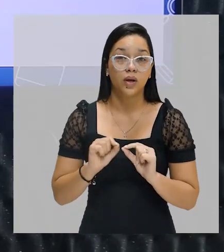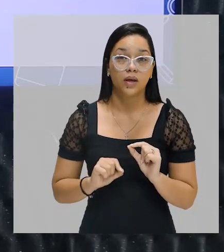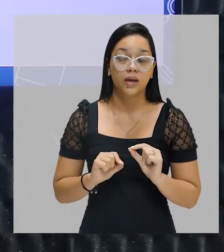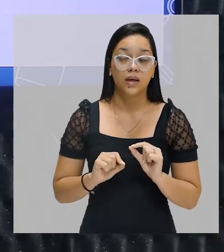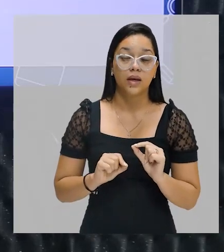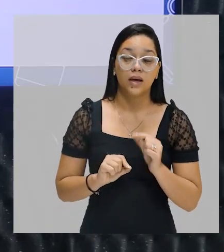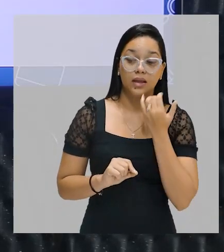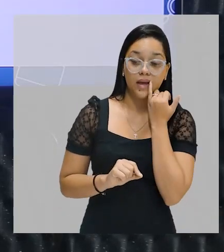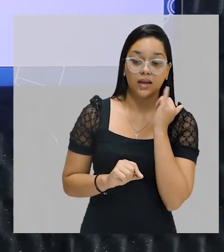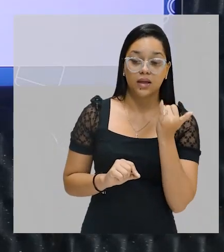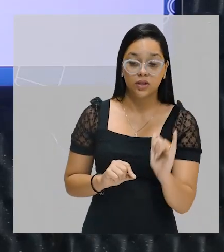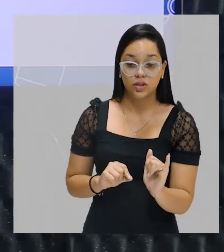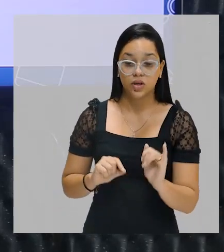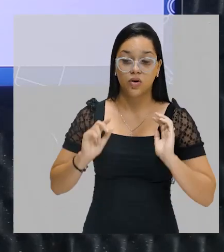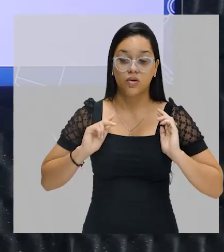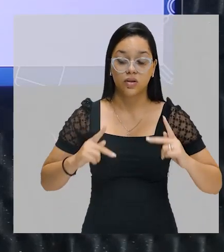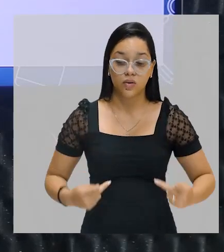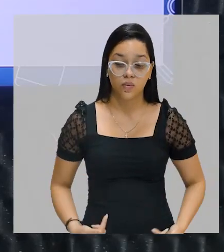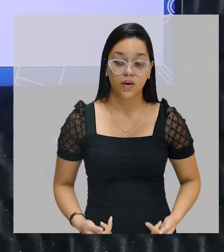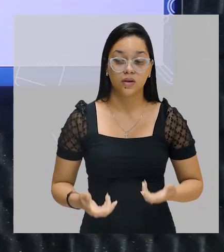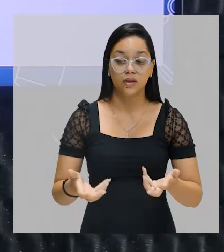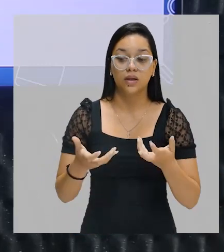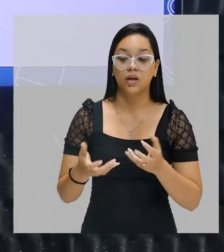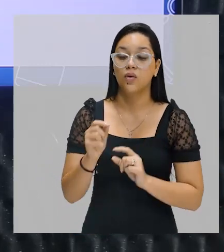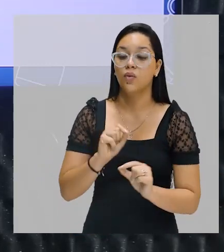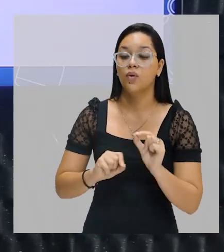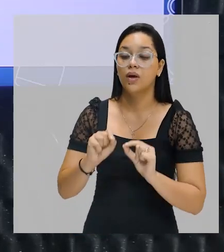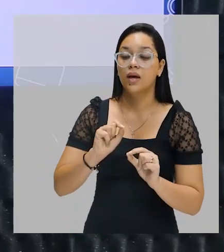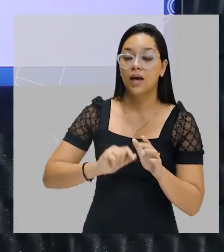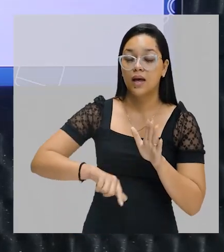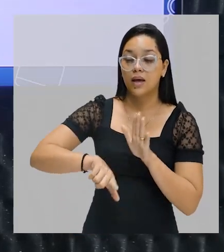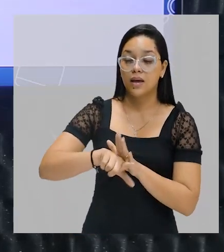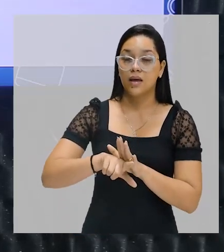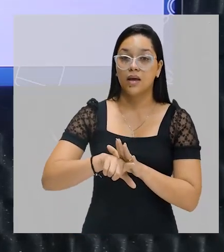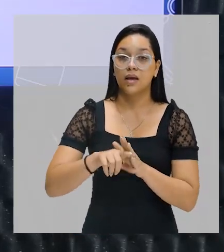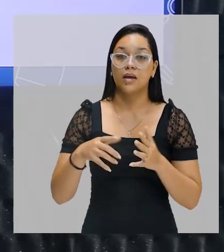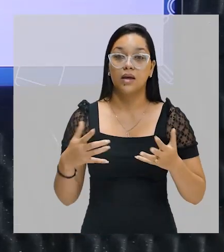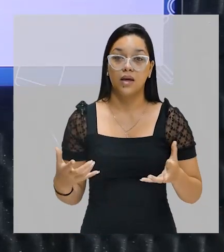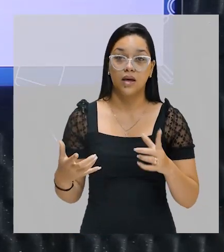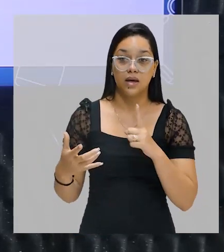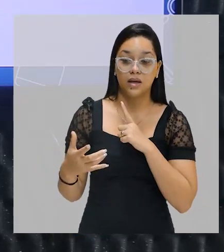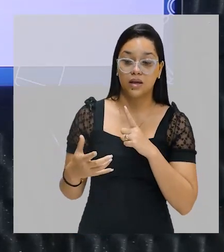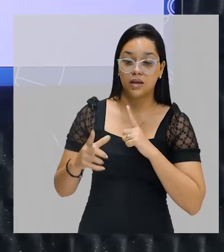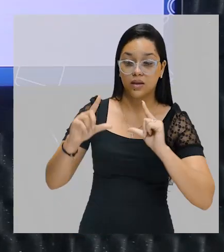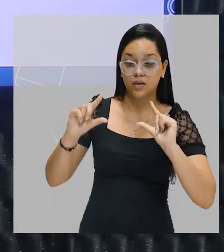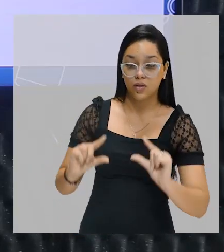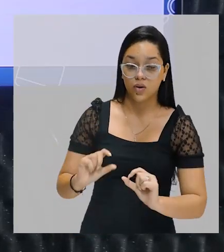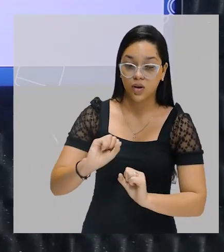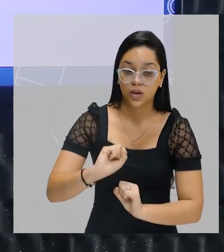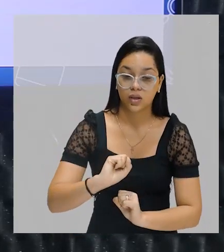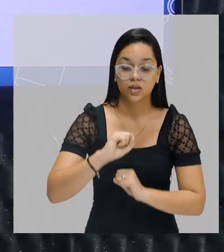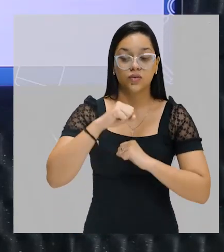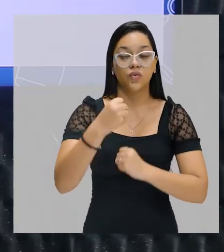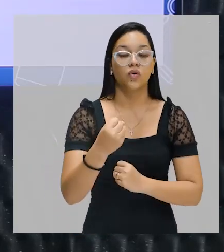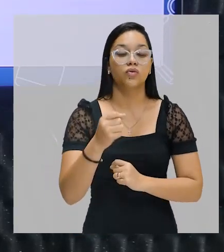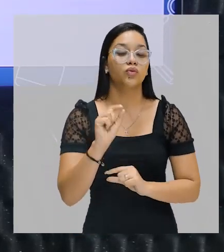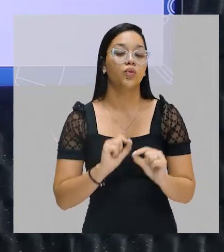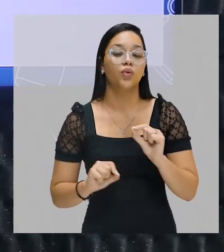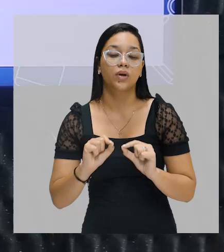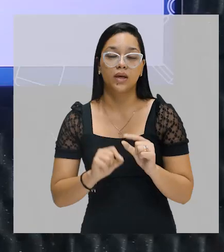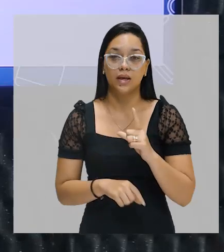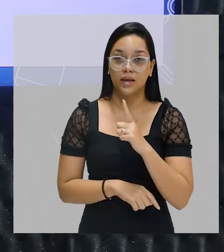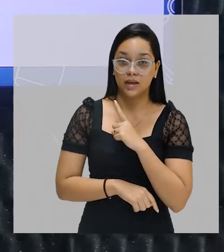que demandam gasto energético, o ser humano adota cada vez mais a lei do menor